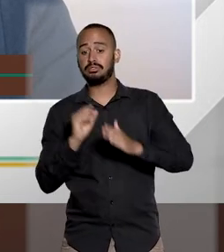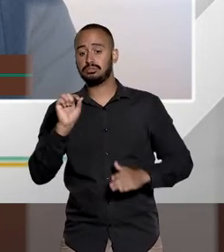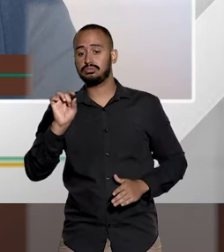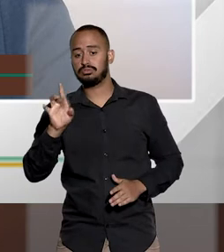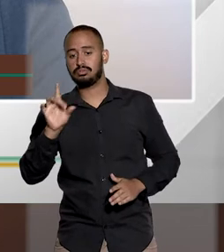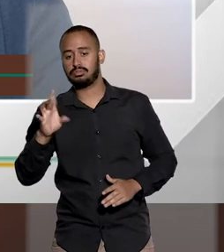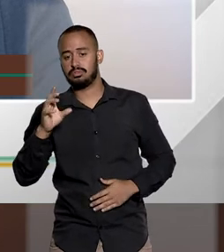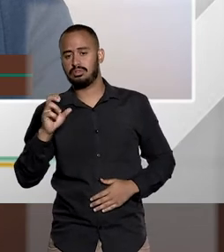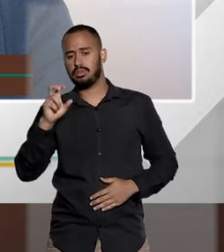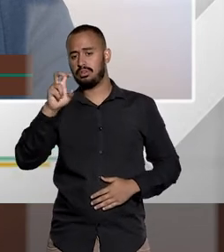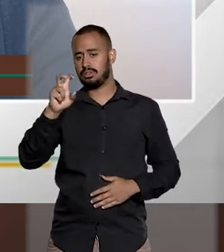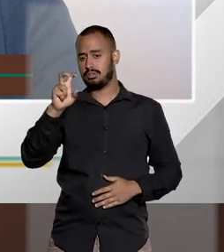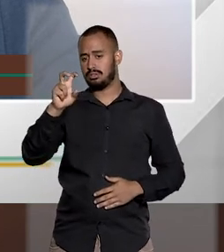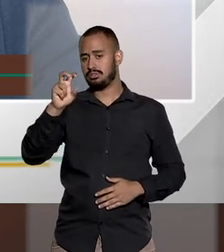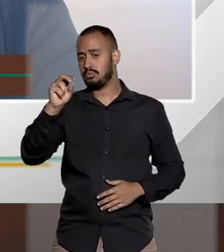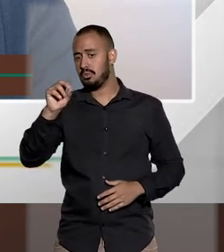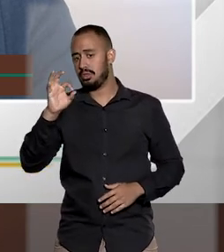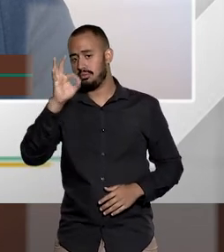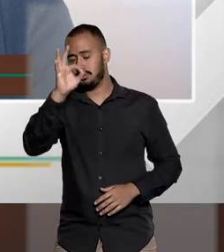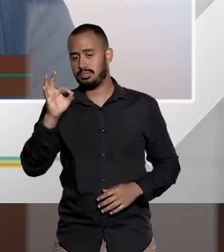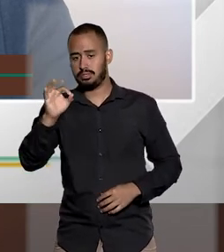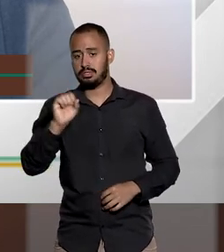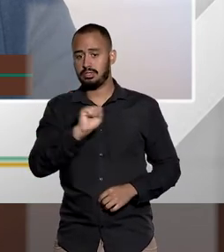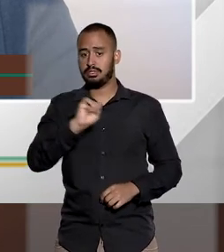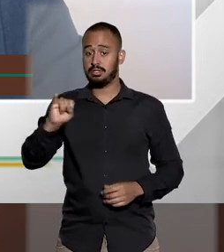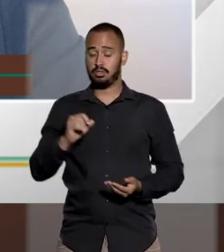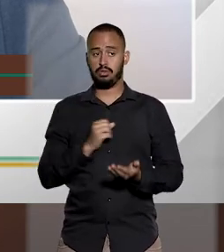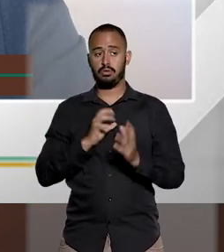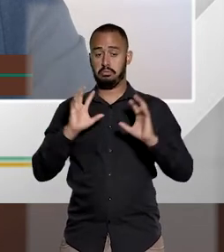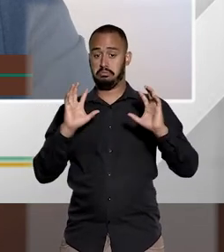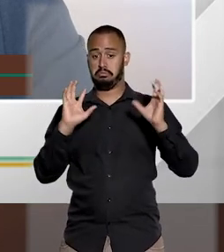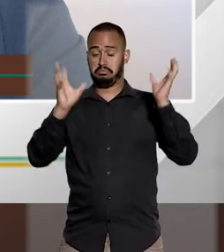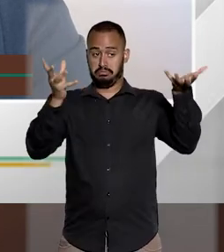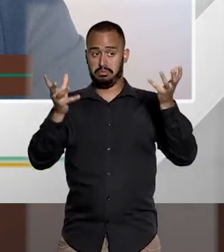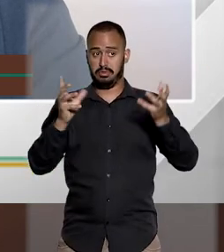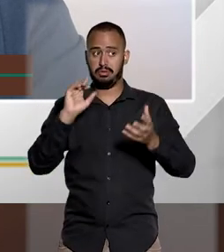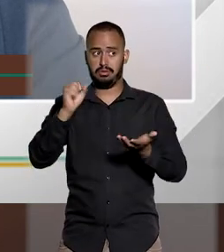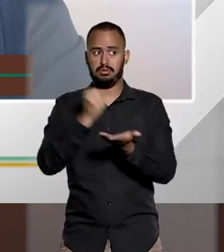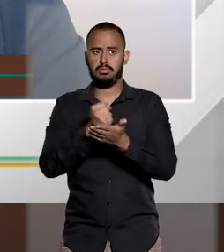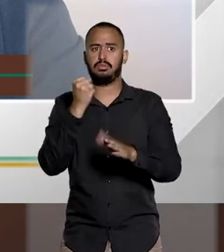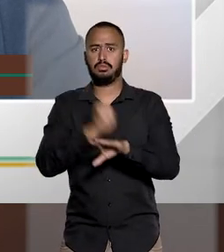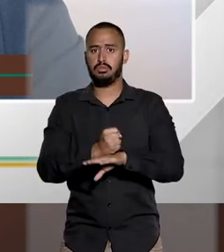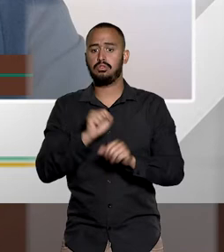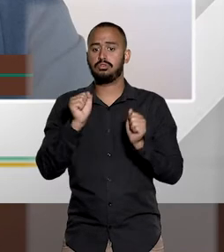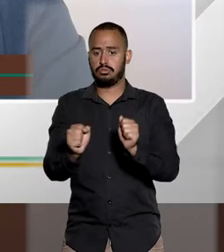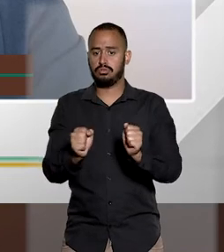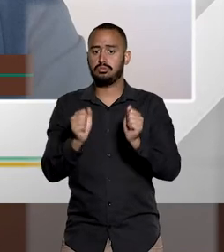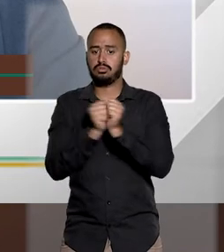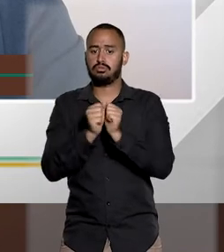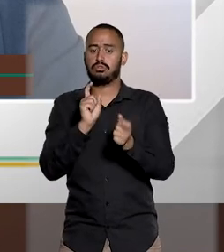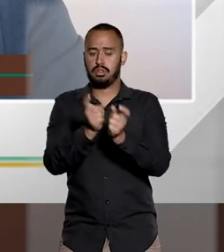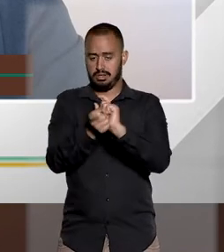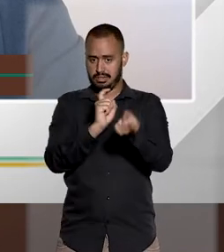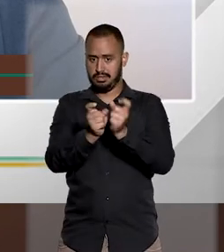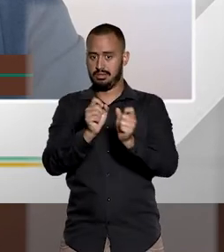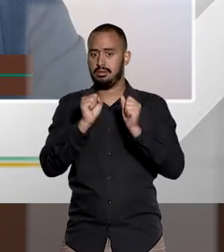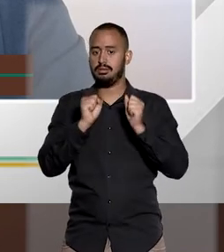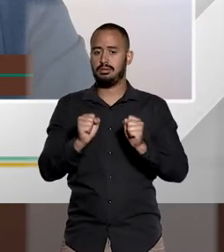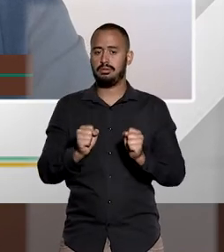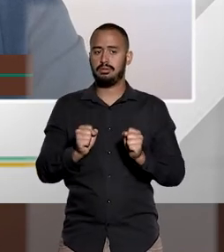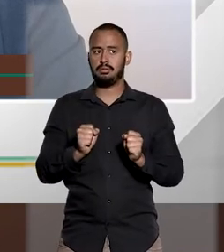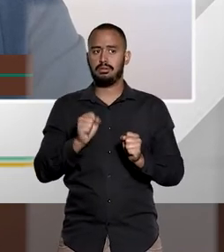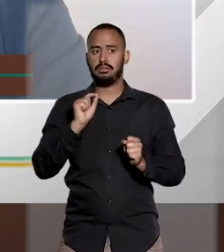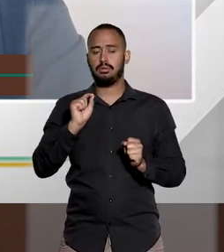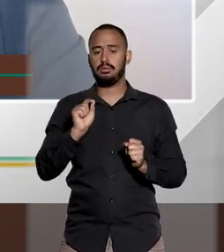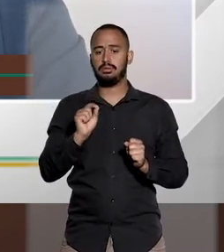nos quantitativos, ou seja, se eu celebro um contrato com a administração, ela pode unilateralmente determinar que eu forneça a